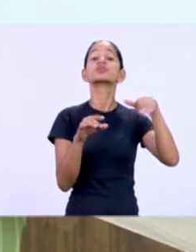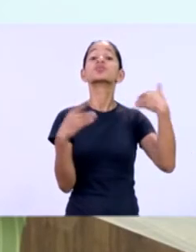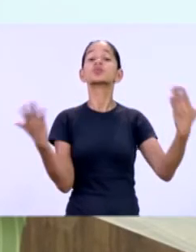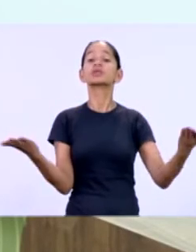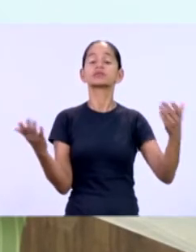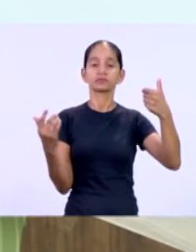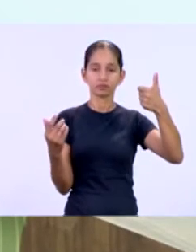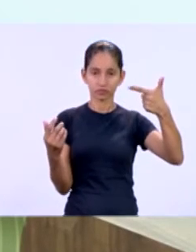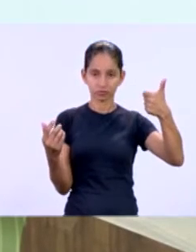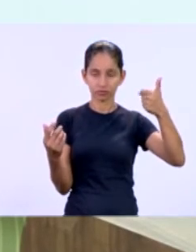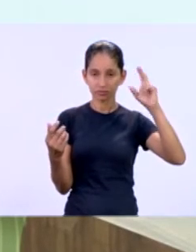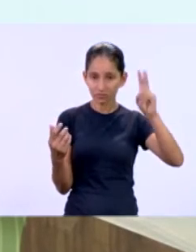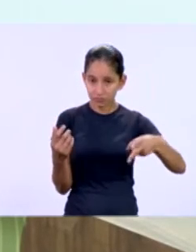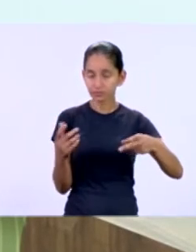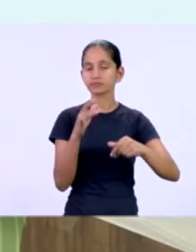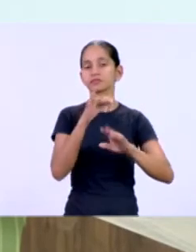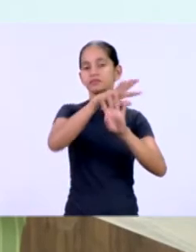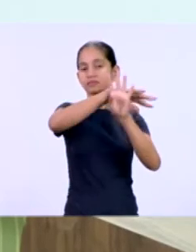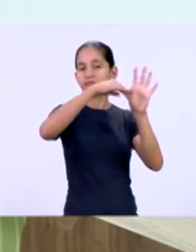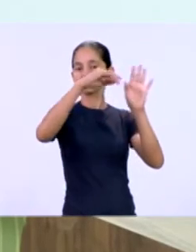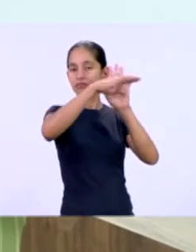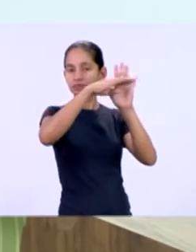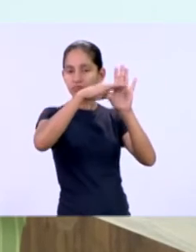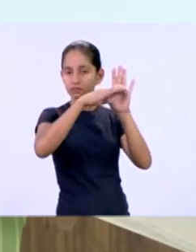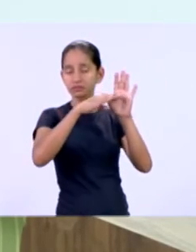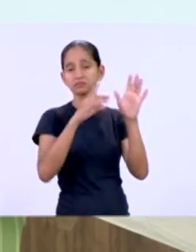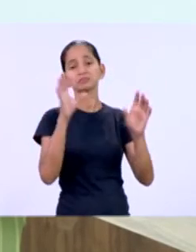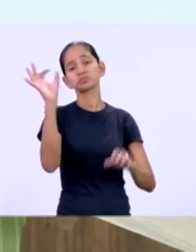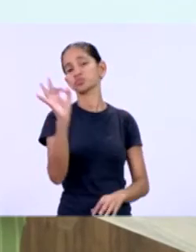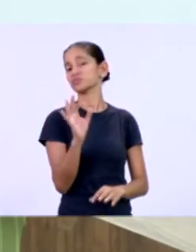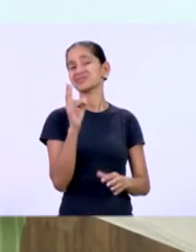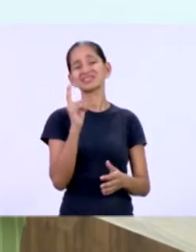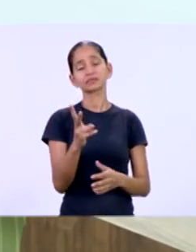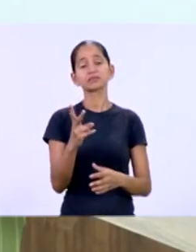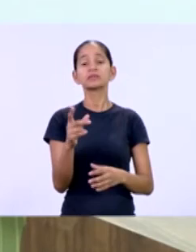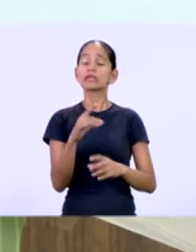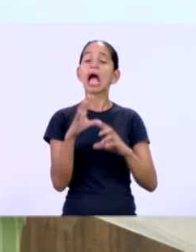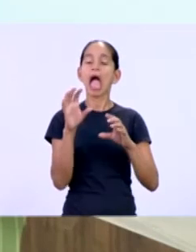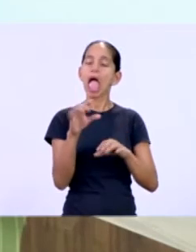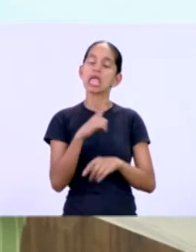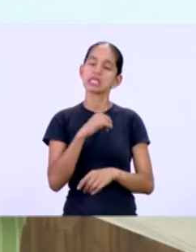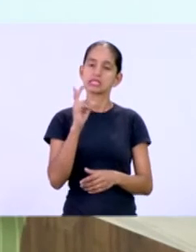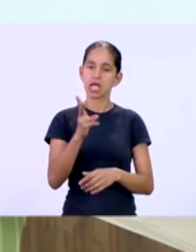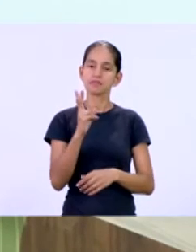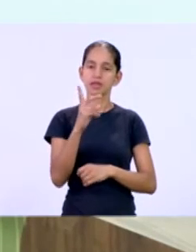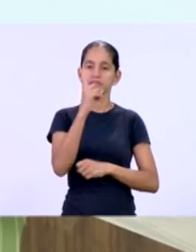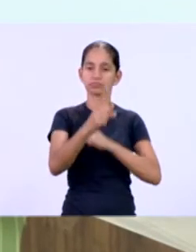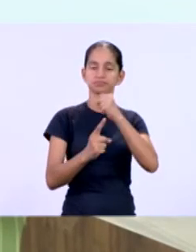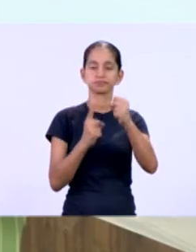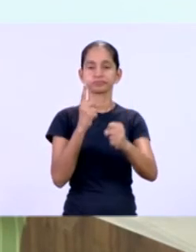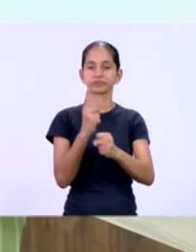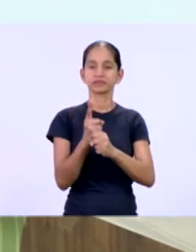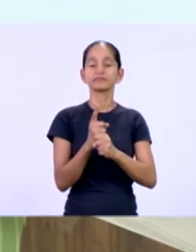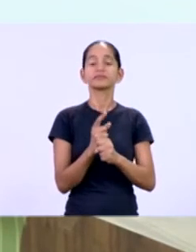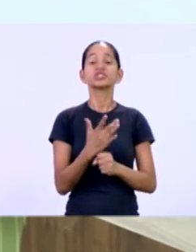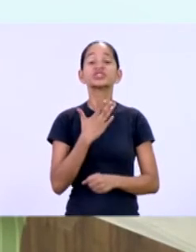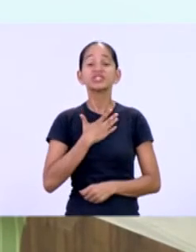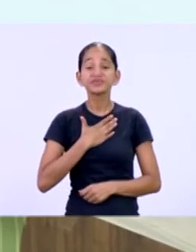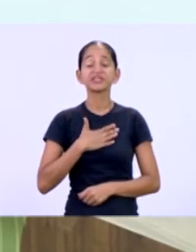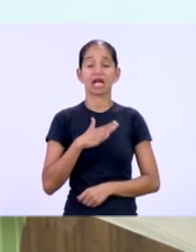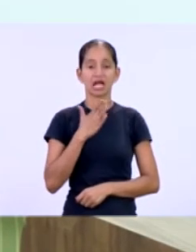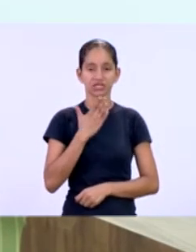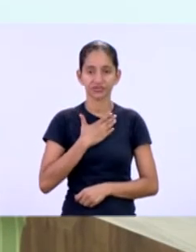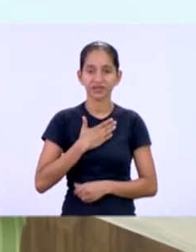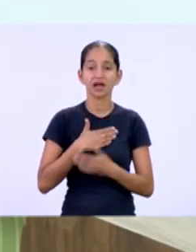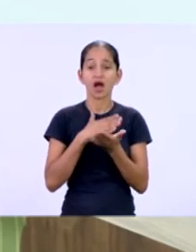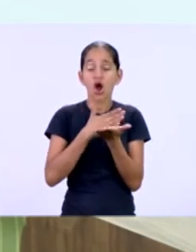vou lá na faixa e acho o valor da alíquota. Então existe uma fórmula de cálculo para os primeiros 12 meses de funcionamento da empresa,